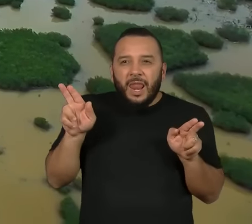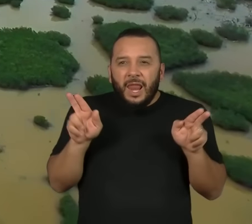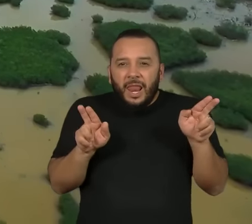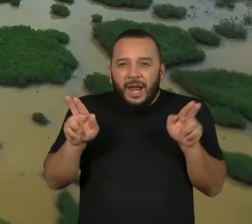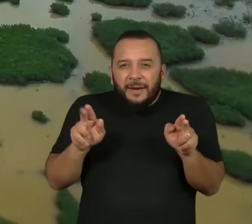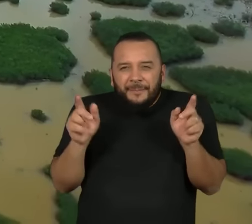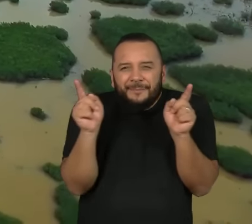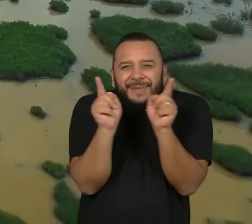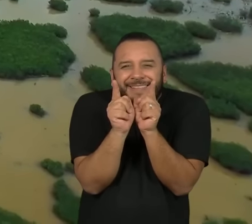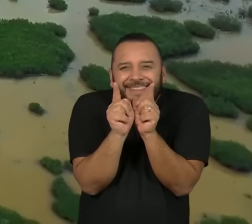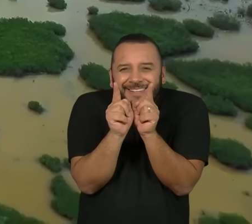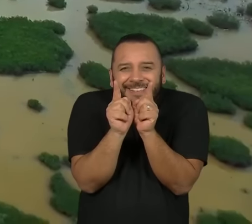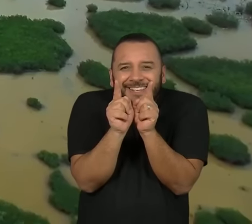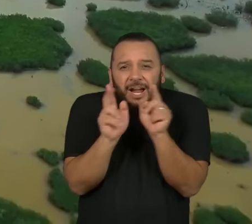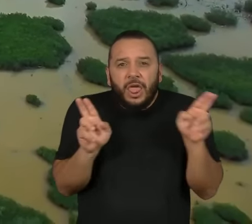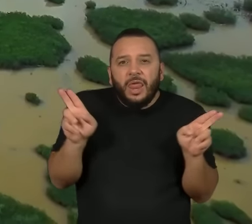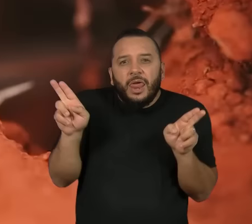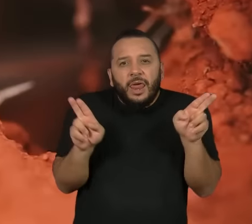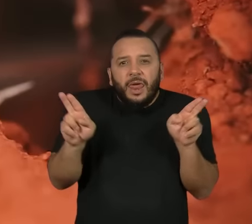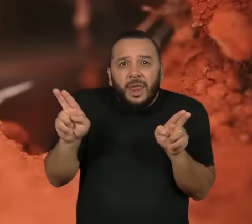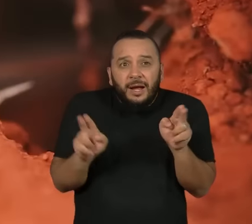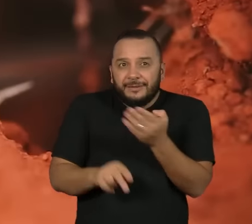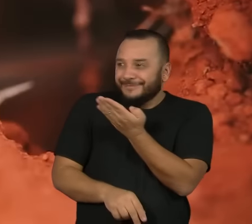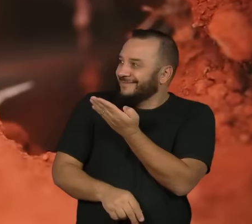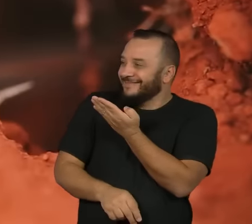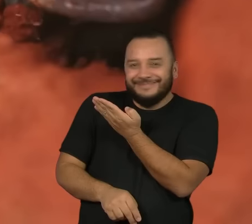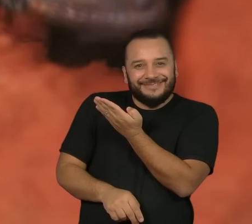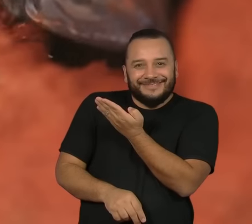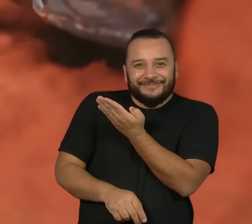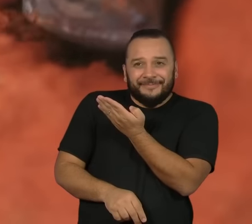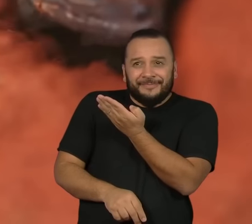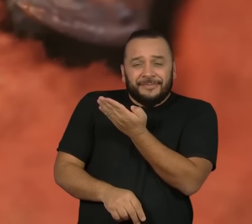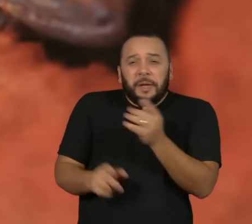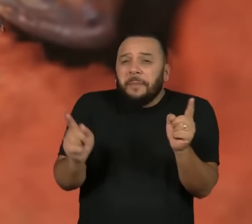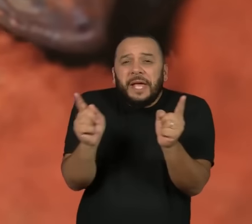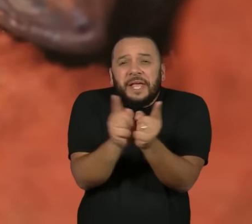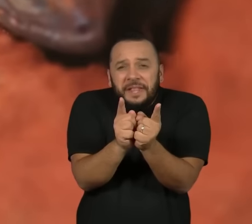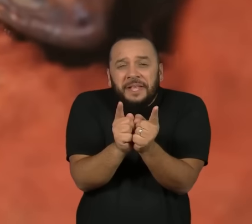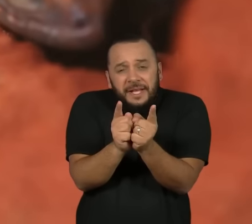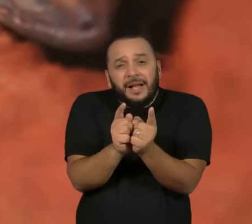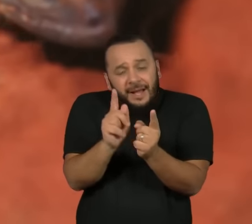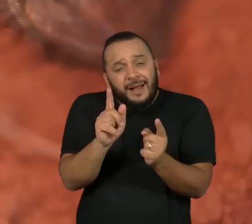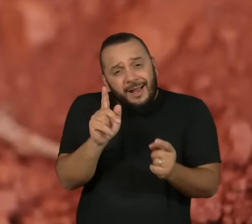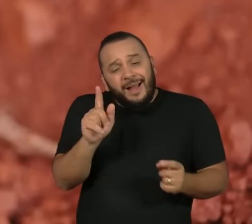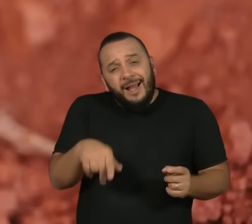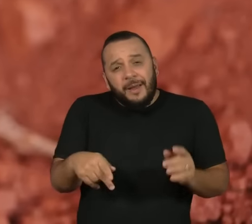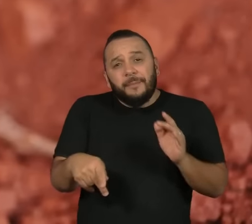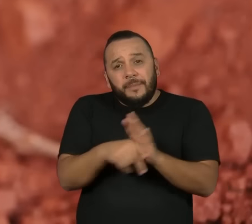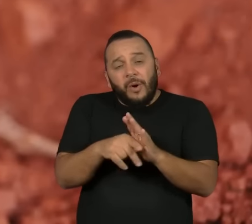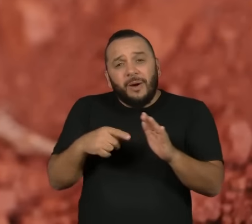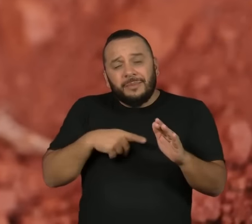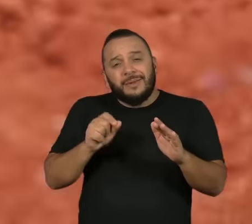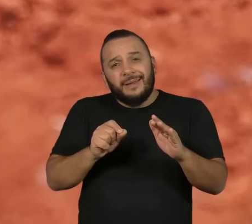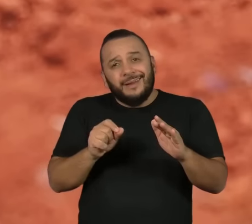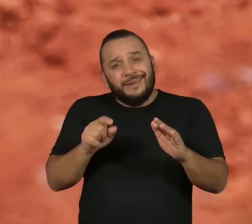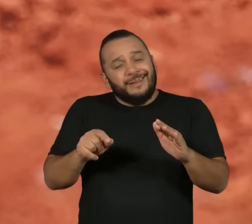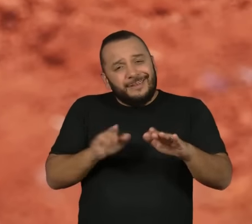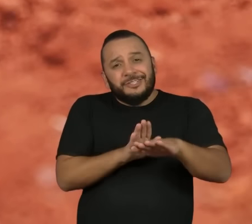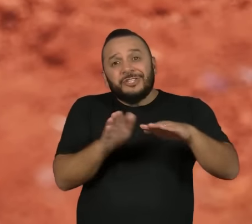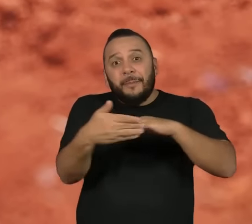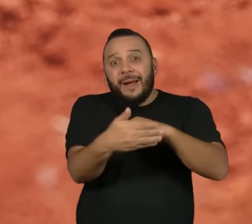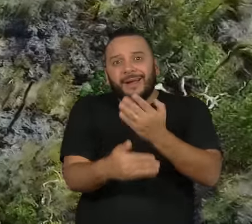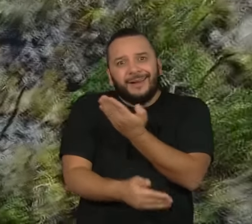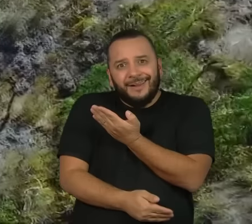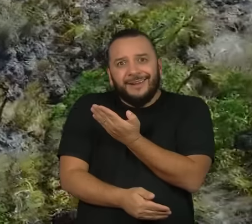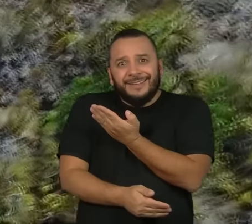de procriação dessa iguana da Jamaica. Apesar de ser meio minúsculo, é um impacto que ia causar a extinção de uma espécie. Então é esse tipo de ação